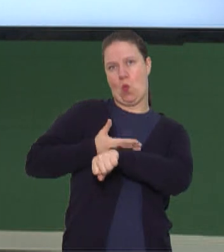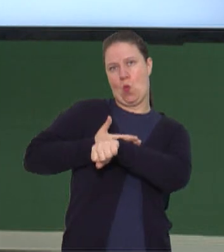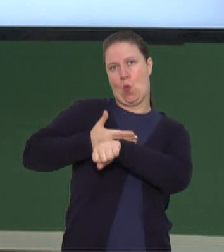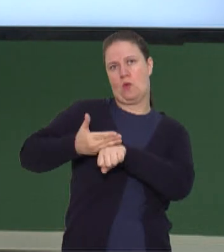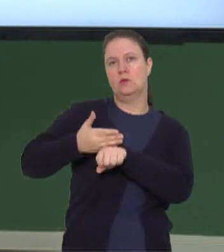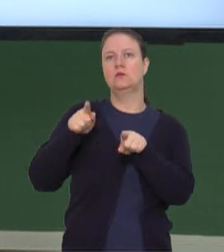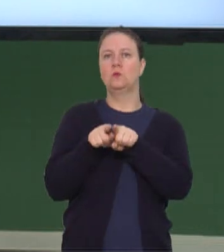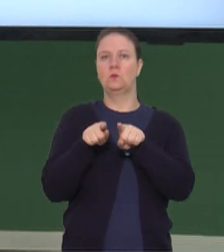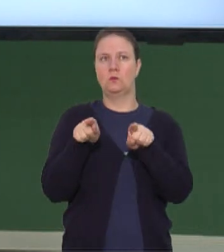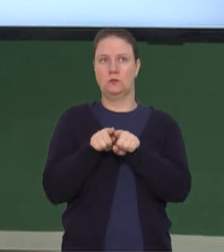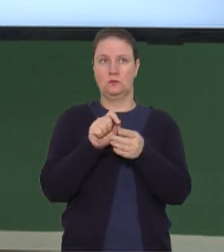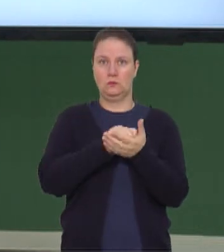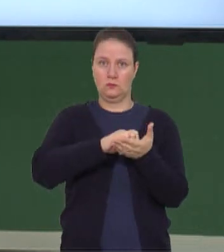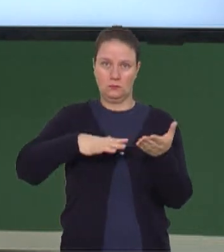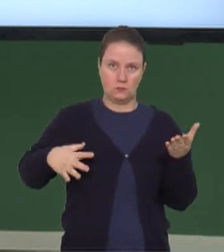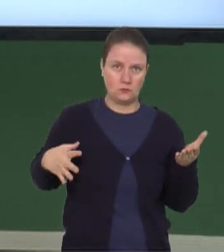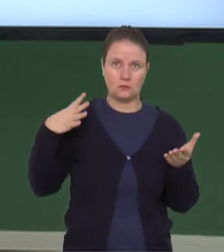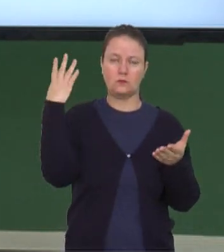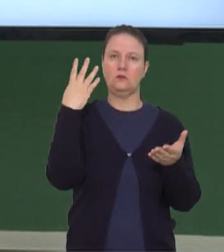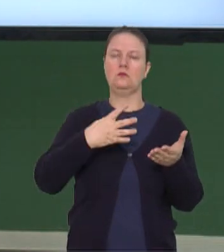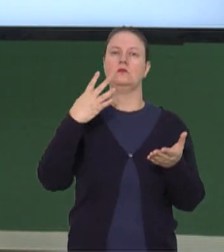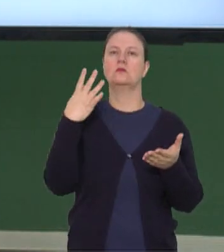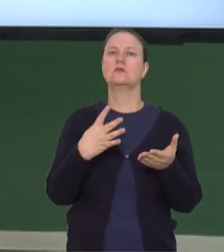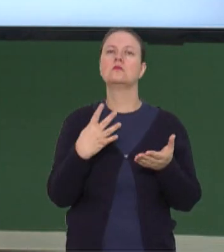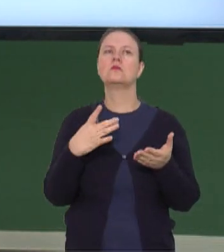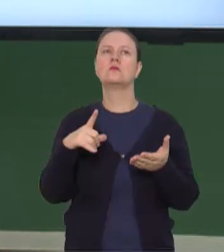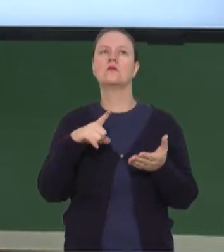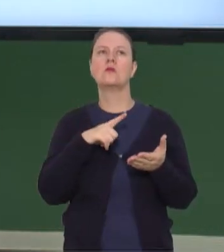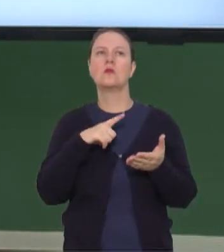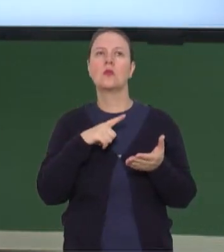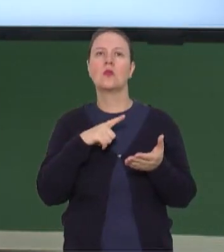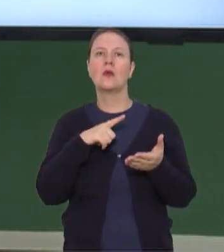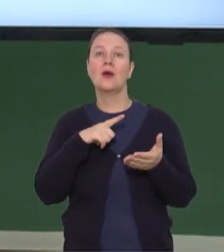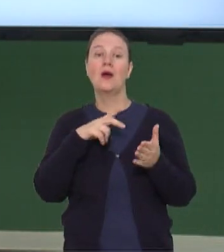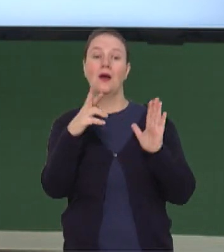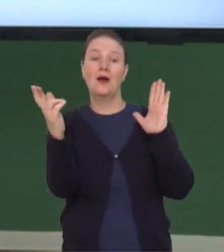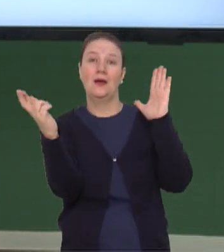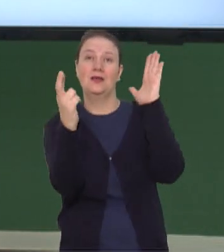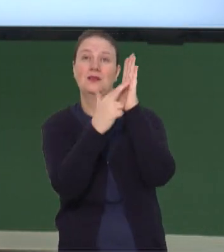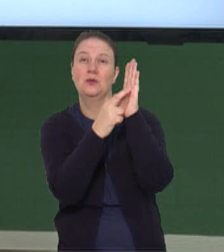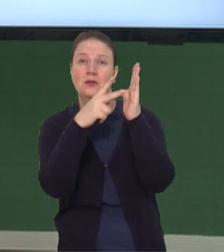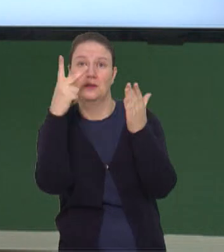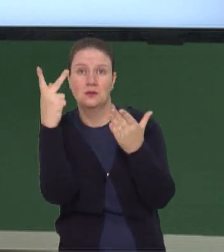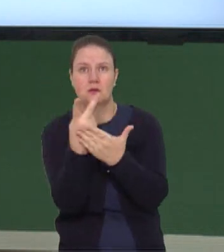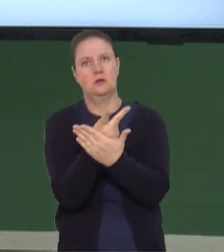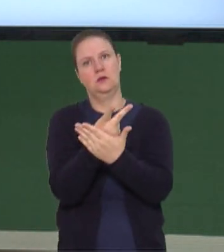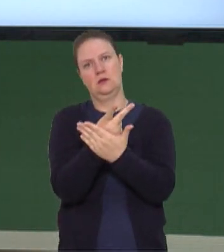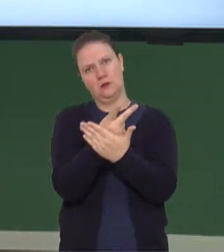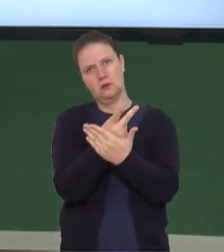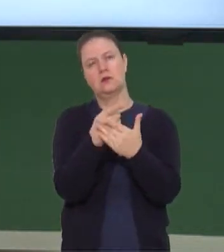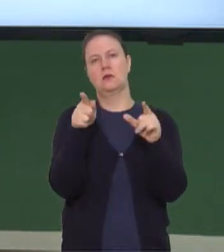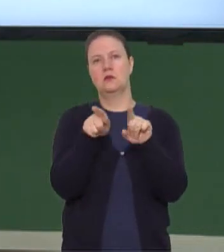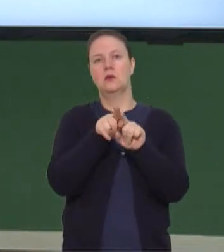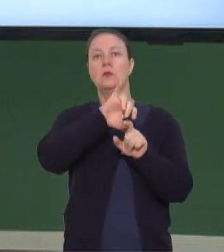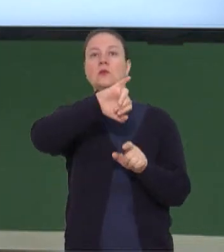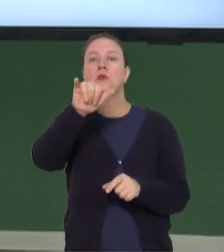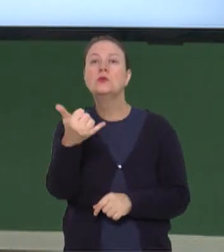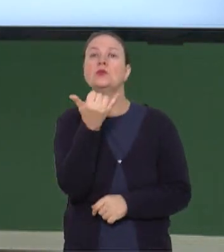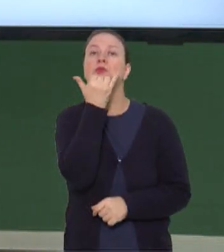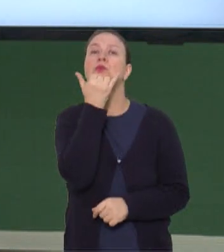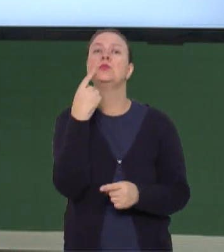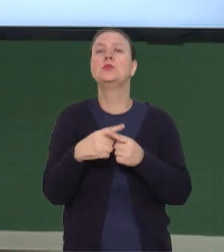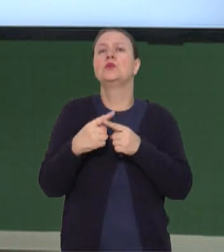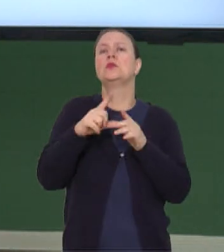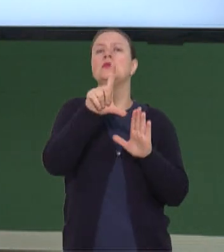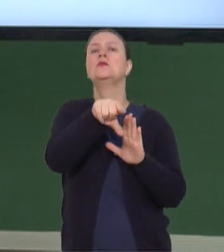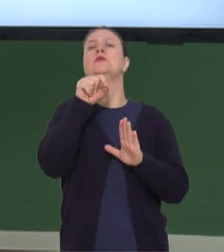4. Na atividade 4, a gente vai buscar a incorreta, né? Então a afirmativa incorreta e justificar a sua escolha.